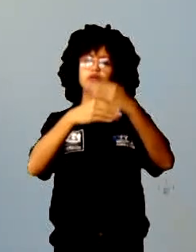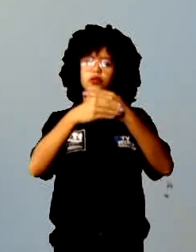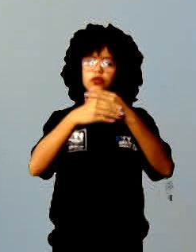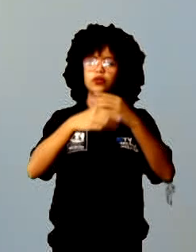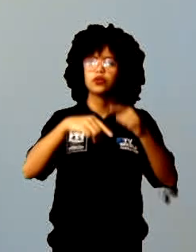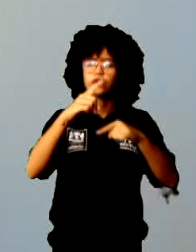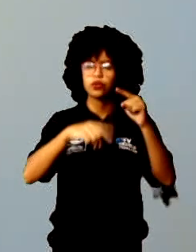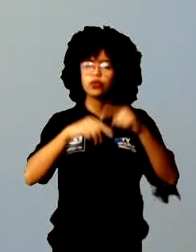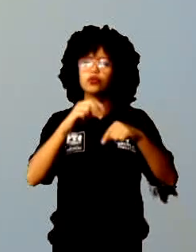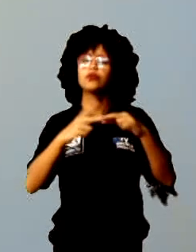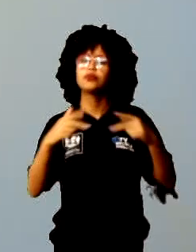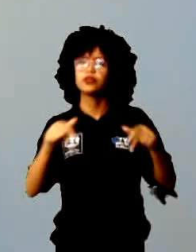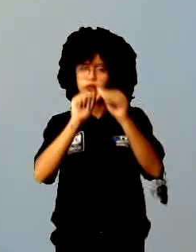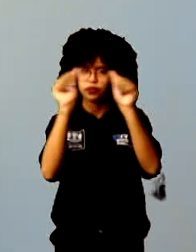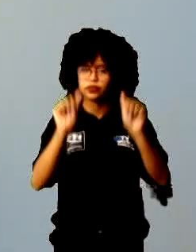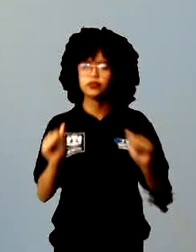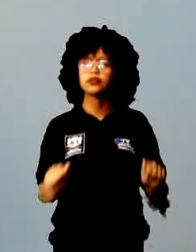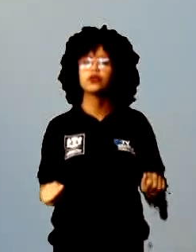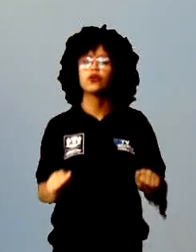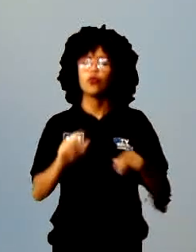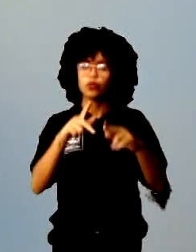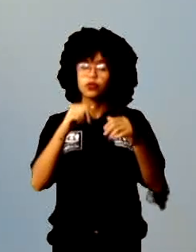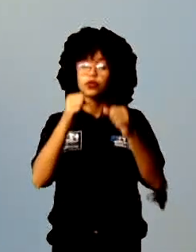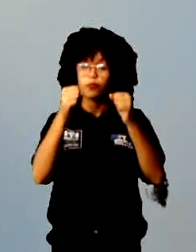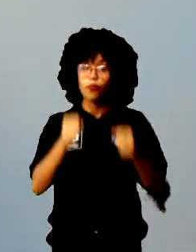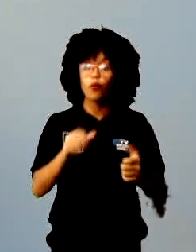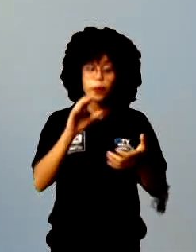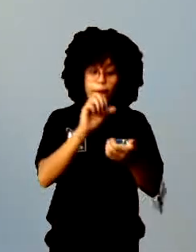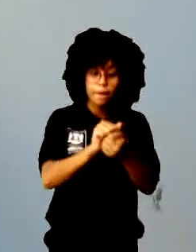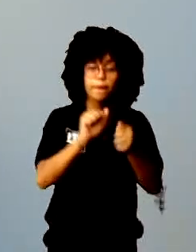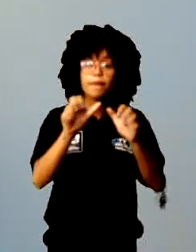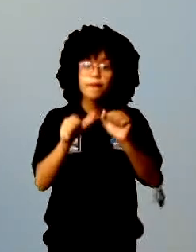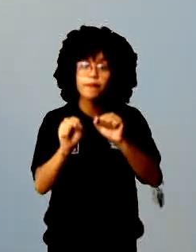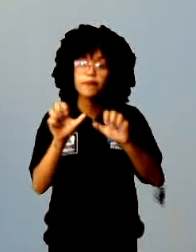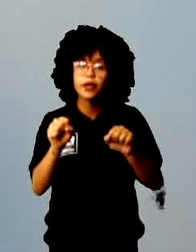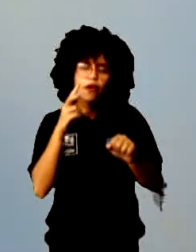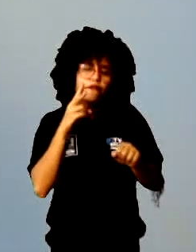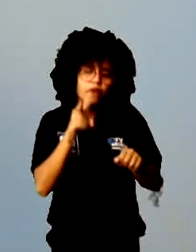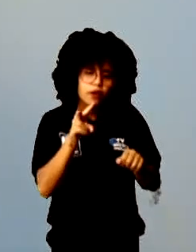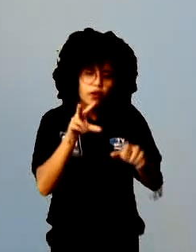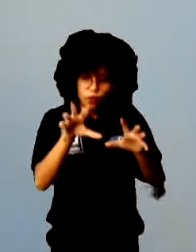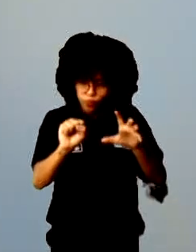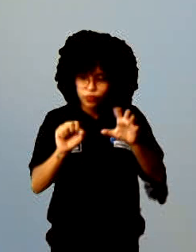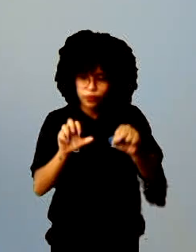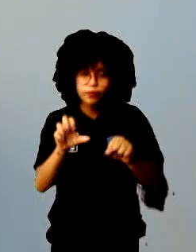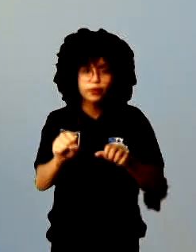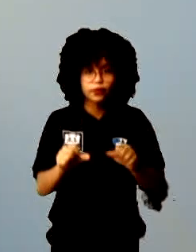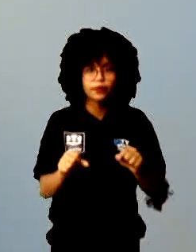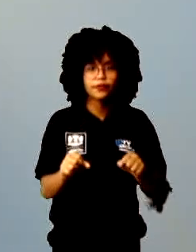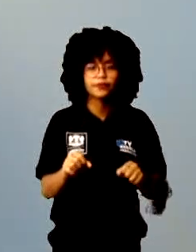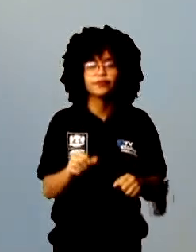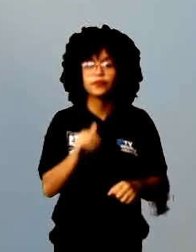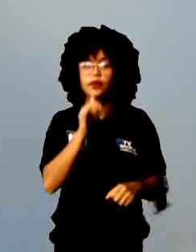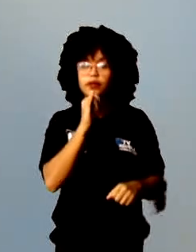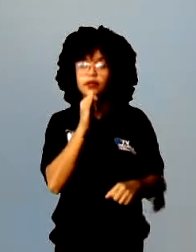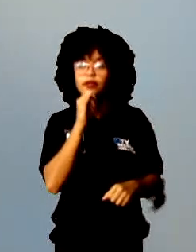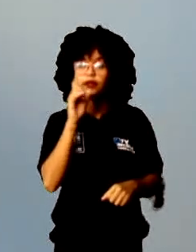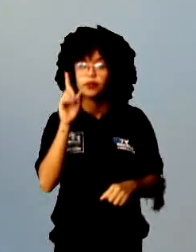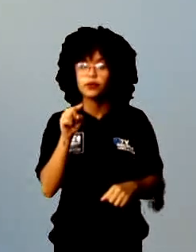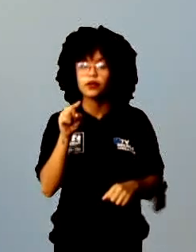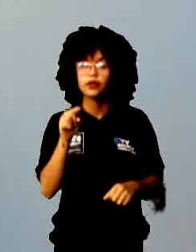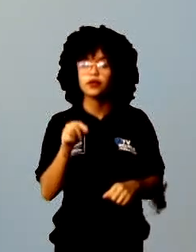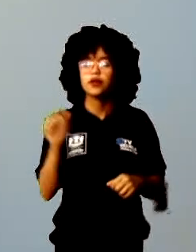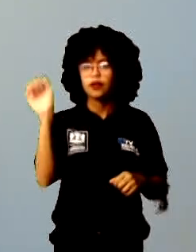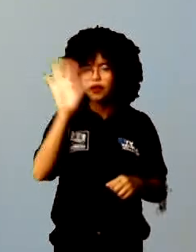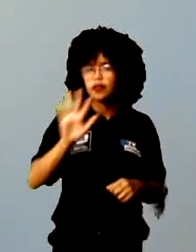são são elementos que a gente pode pegar elementos que a gente vê que pega né E aí como exemplo é